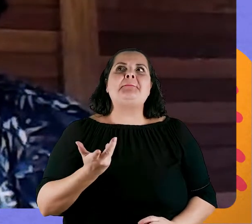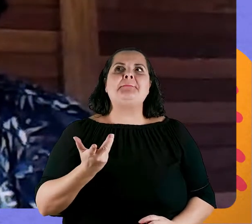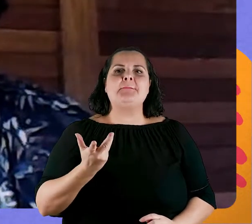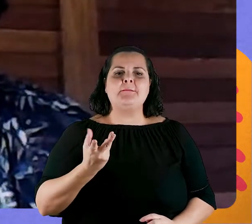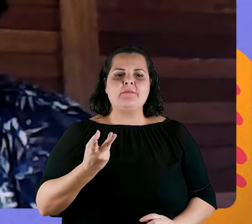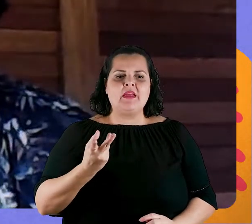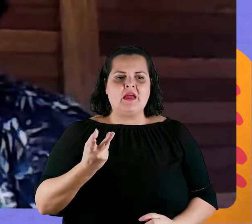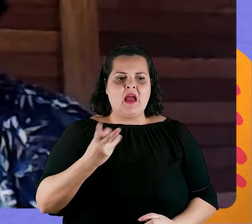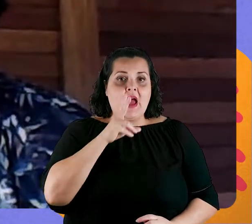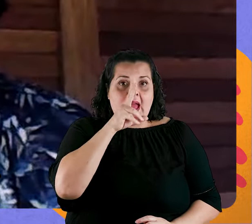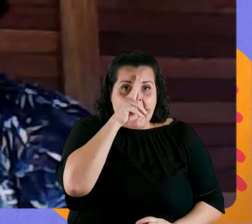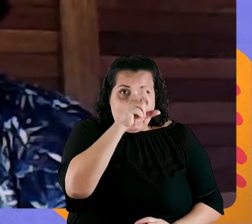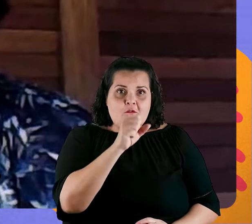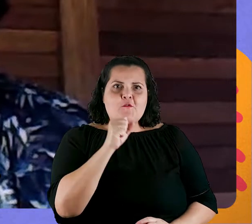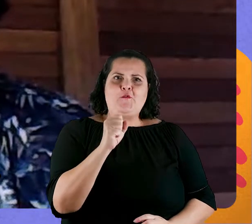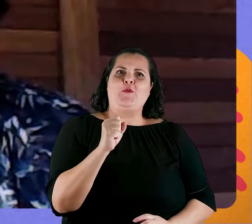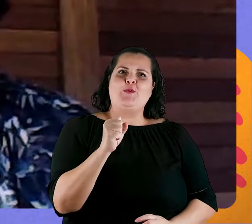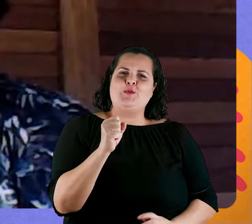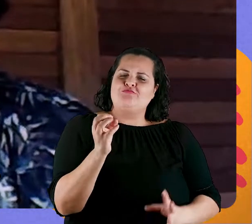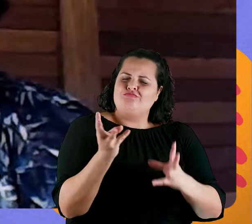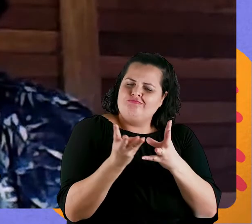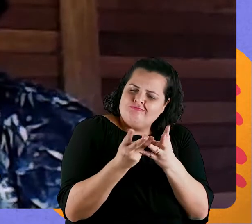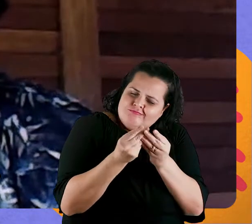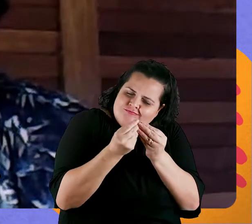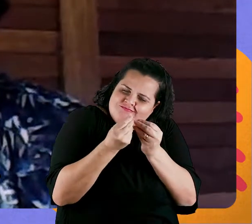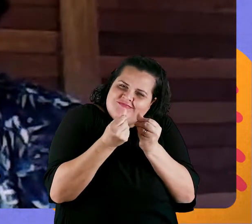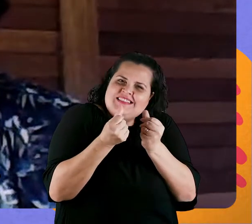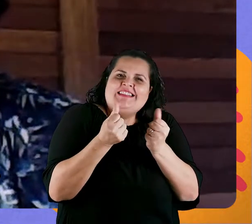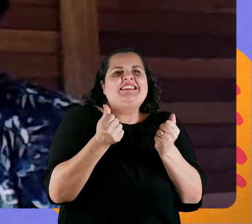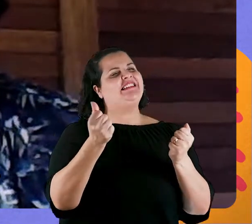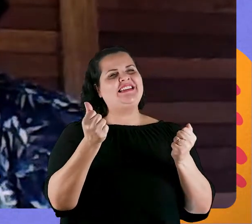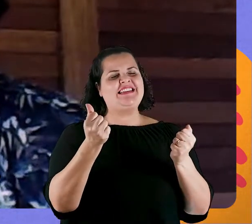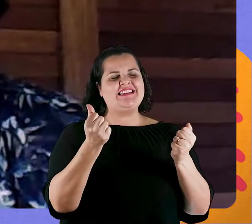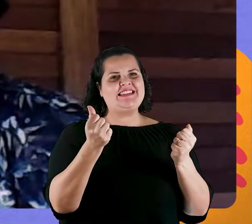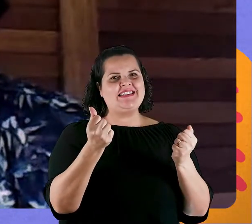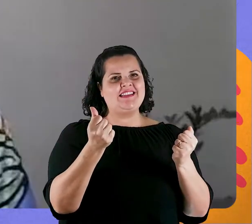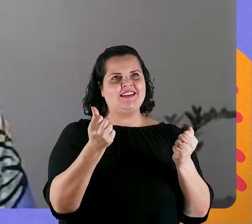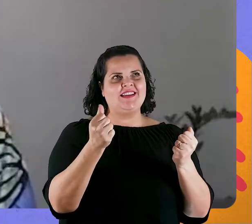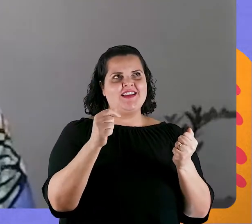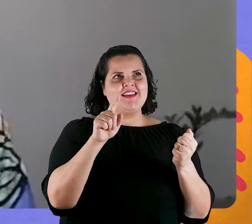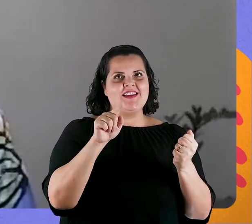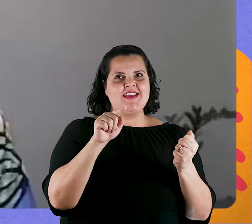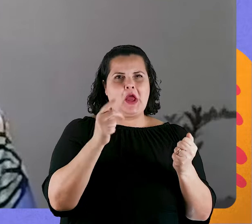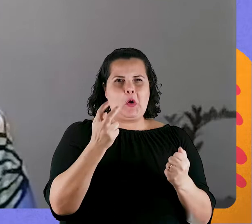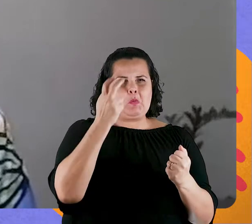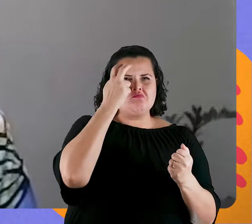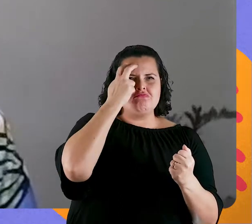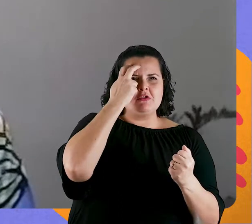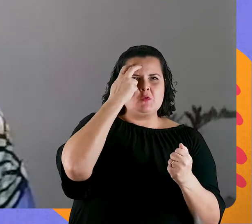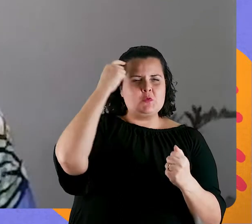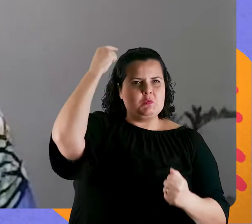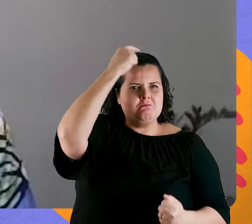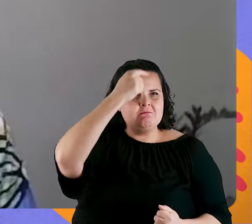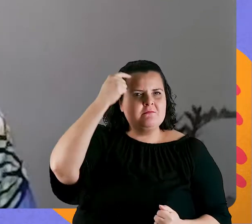potência tem esse essa delicadeza os de ser sagrado tá é importante